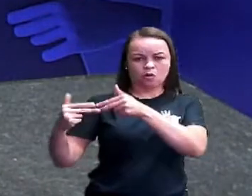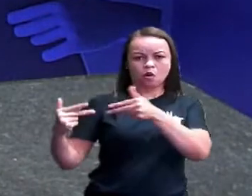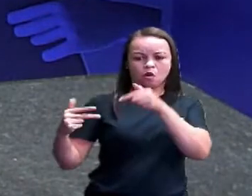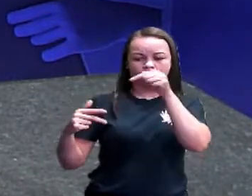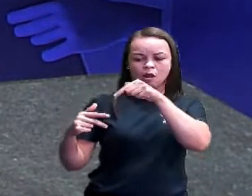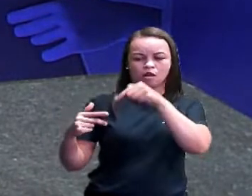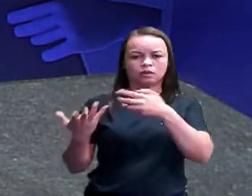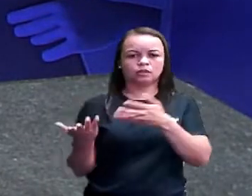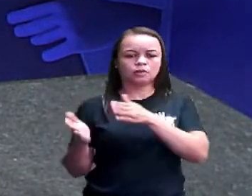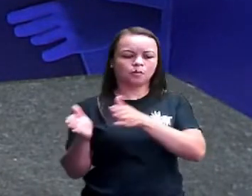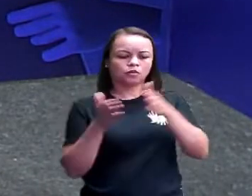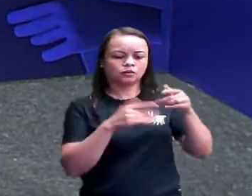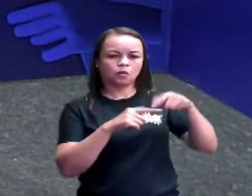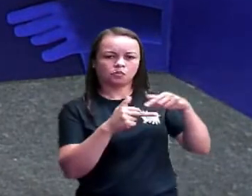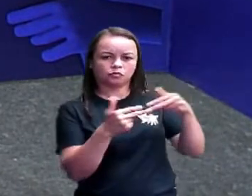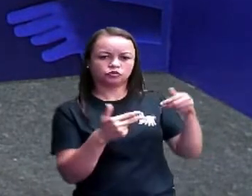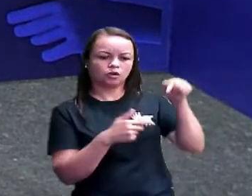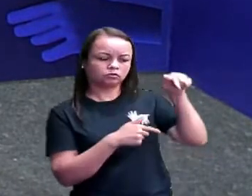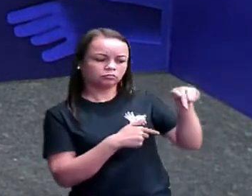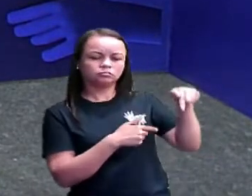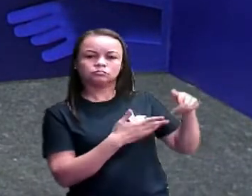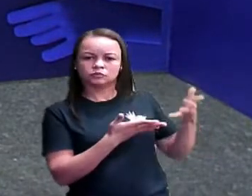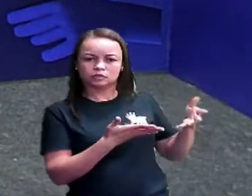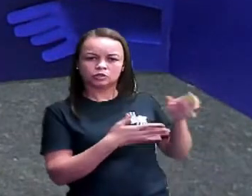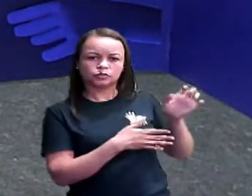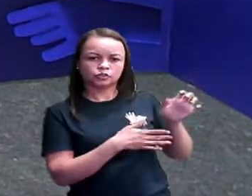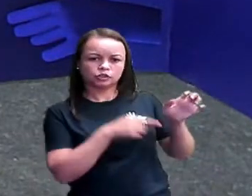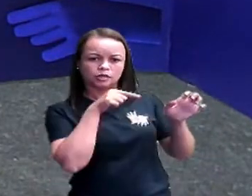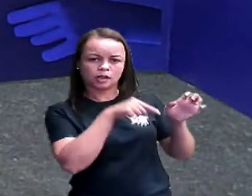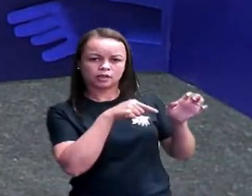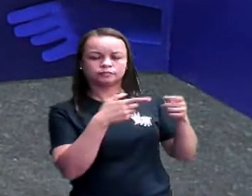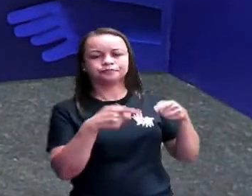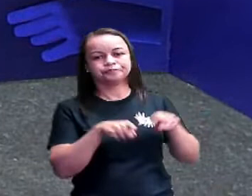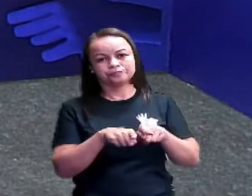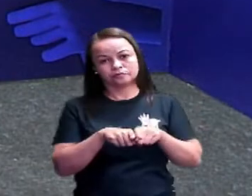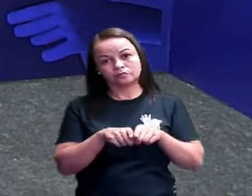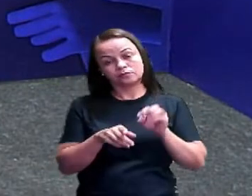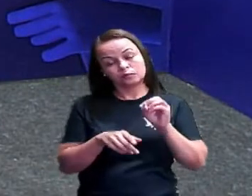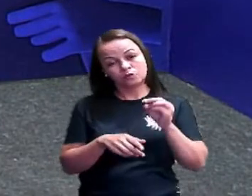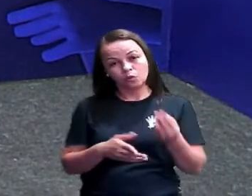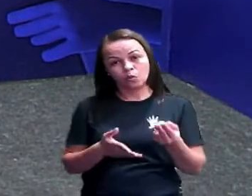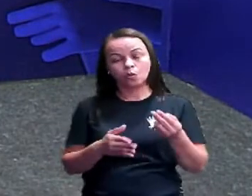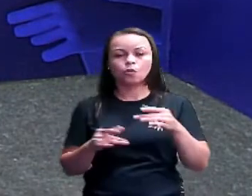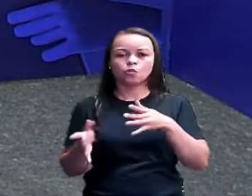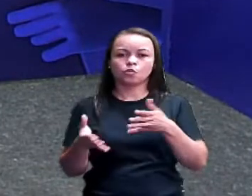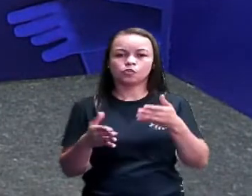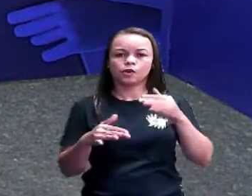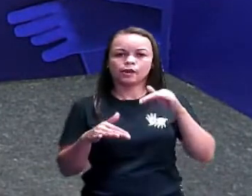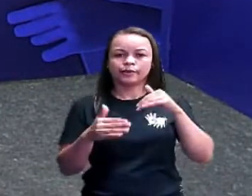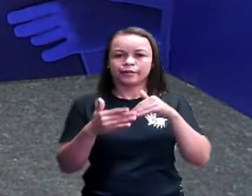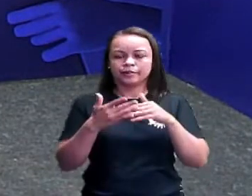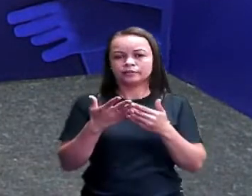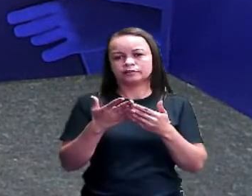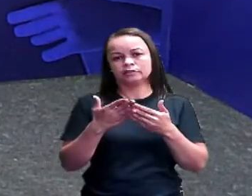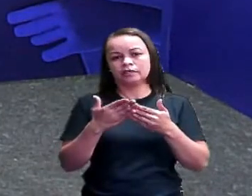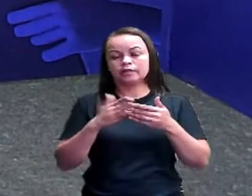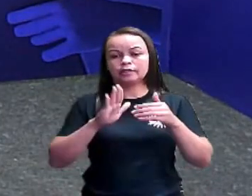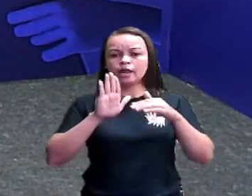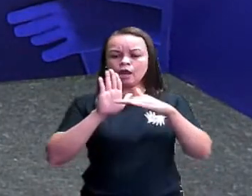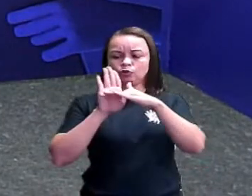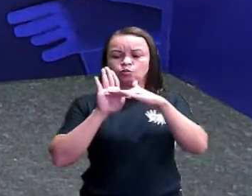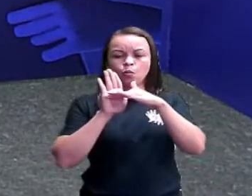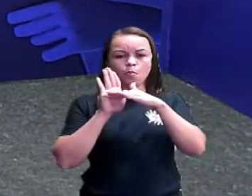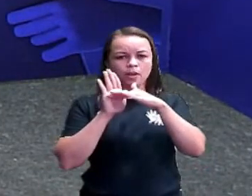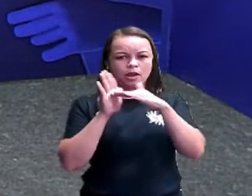um objeto do meu lado esquerdo. Ou também pode ter um objeto entre, né? Que é no meio